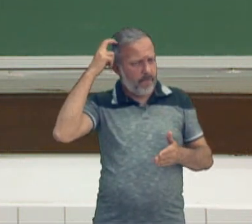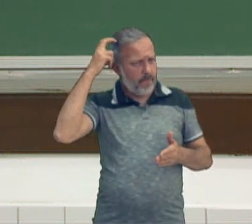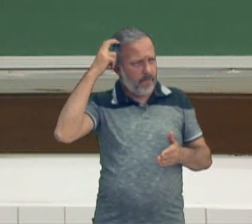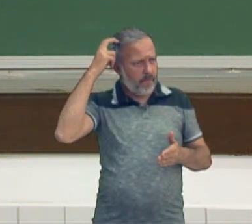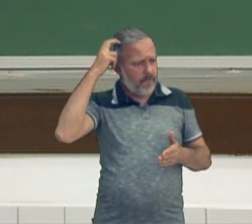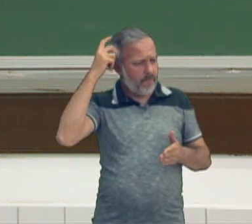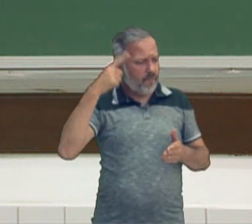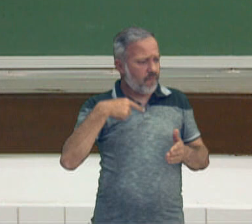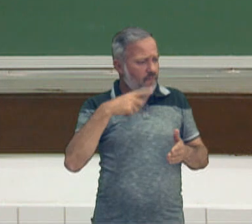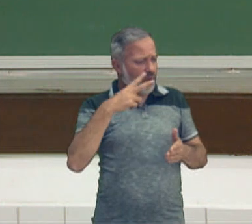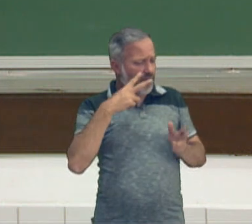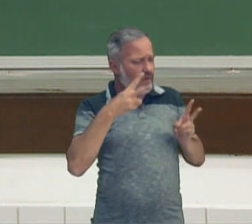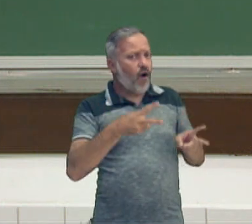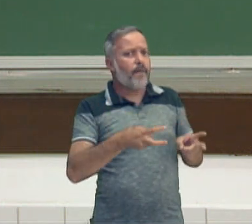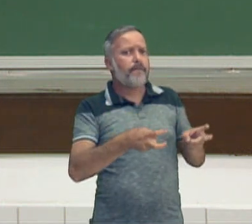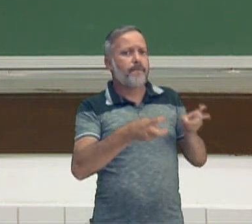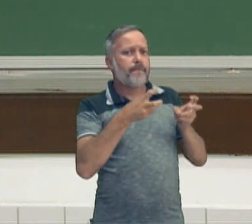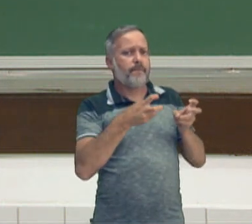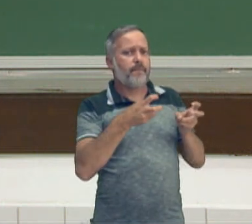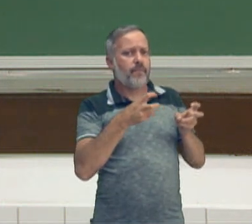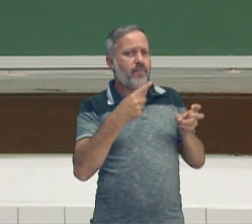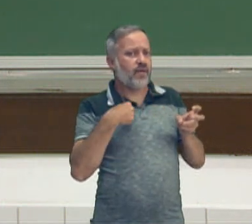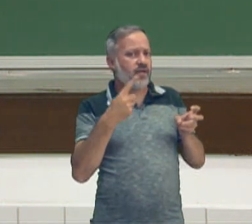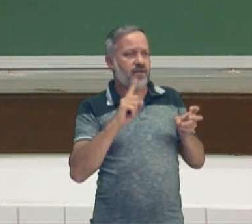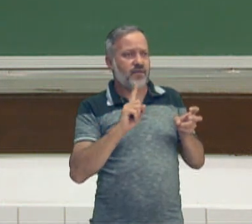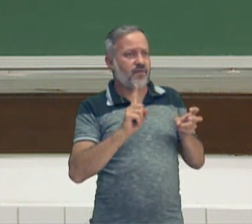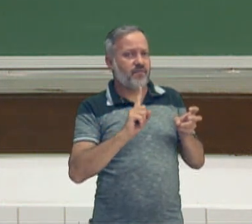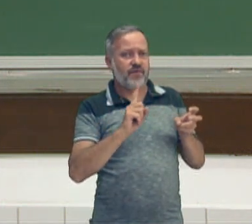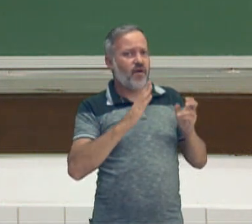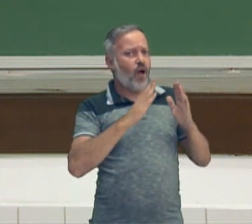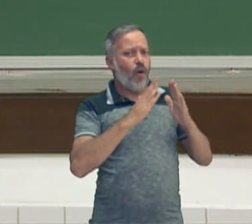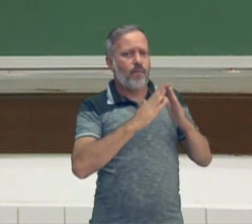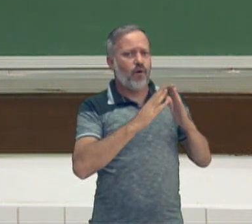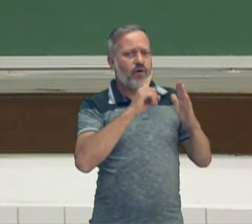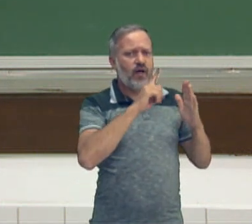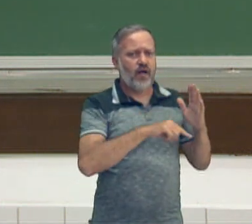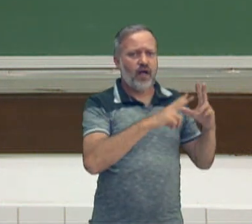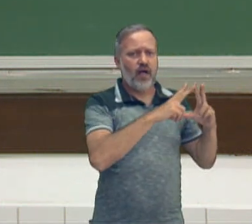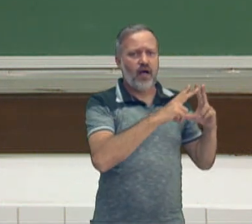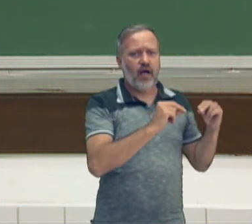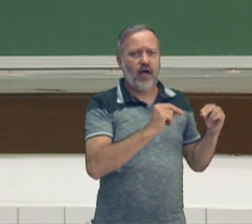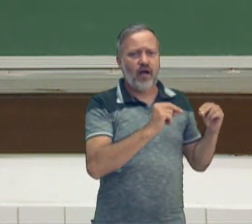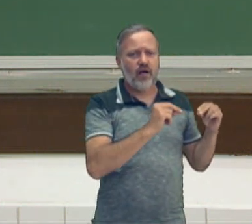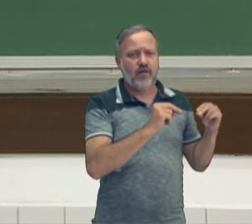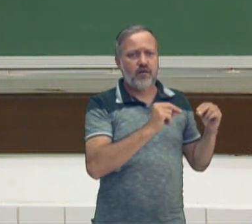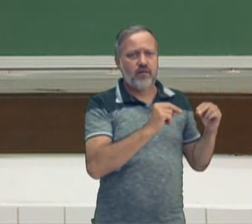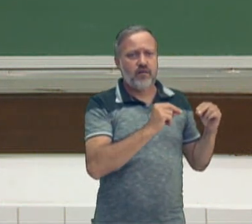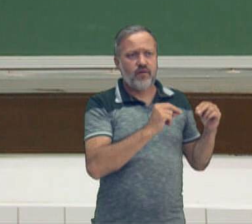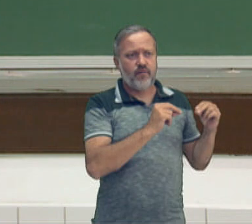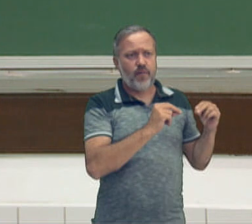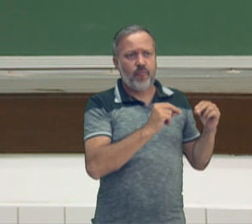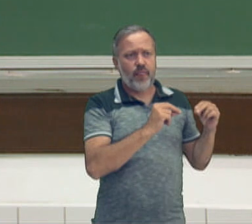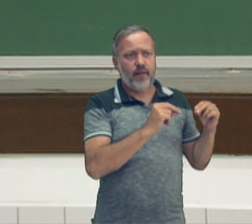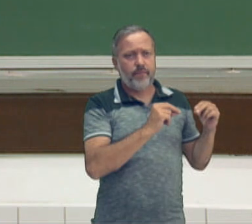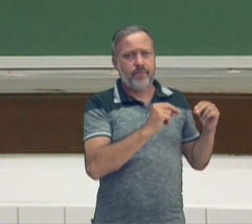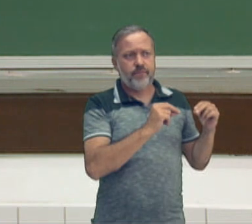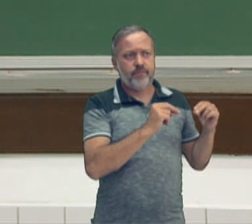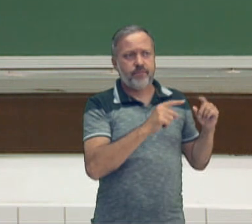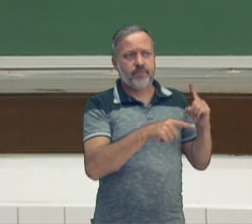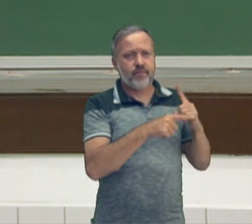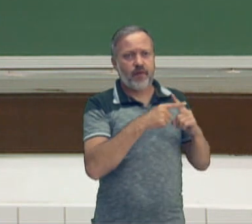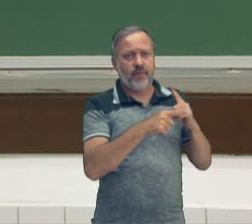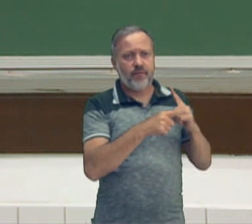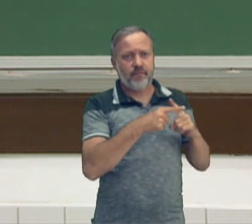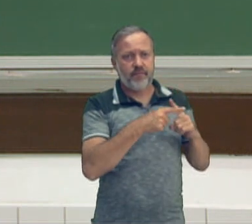vai acontecer? Eles vão perceber que eu não faço parte ainda daquele meio, apesar de ser brasileiro, devido a